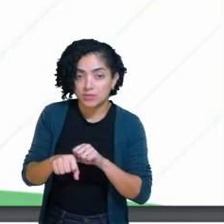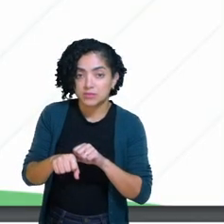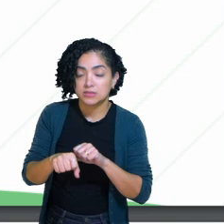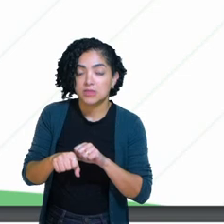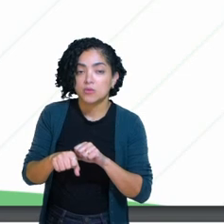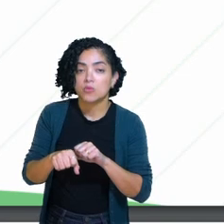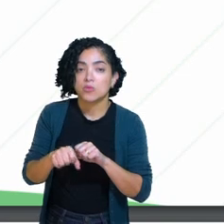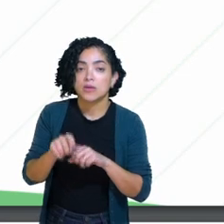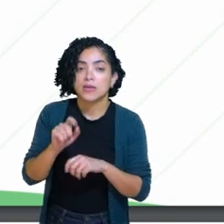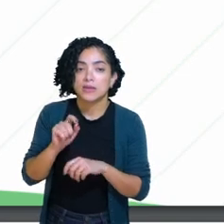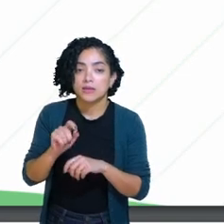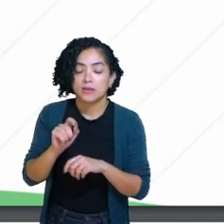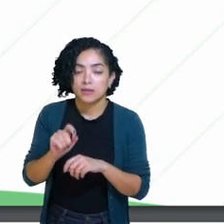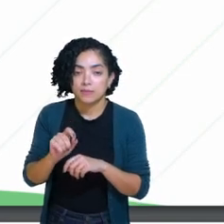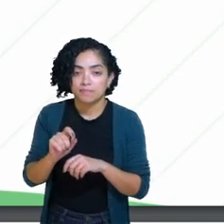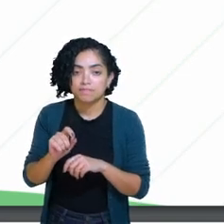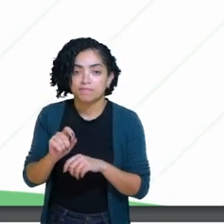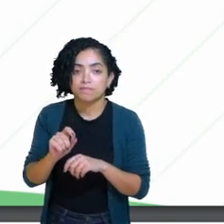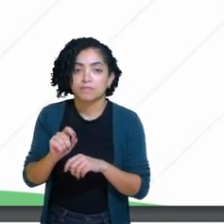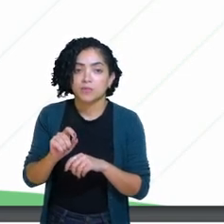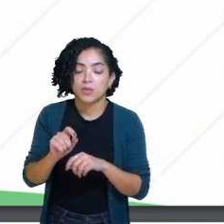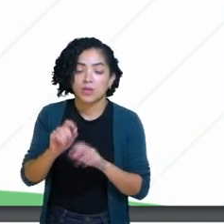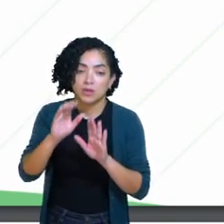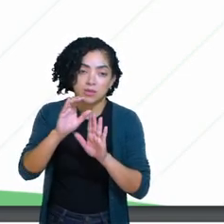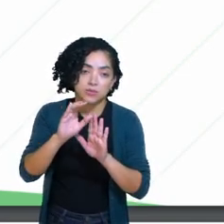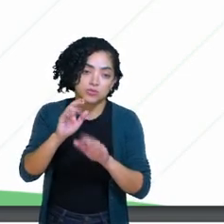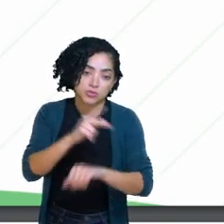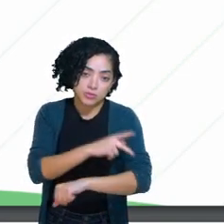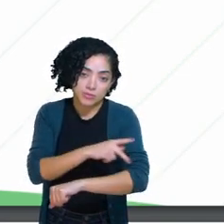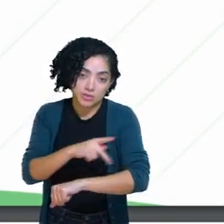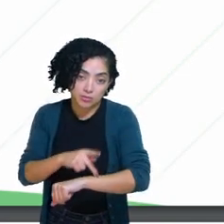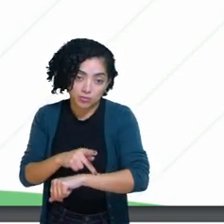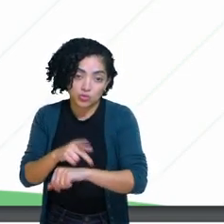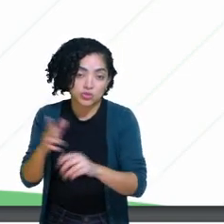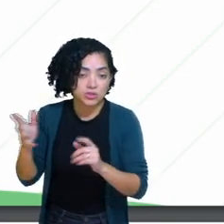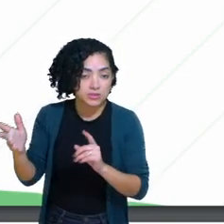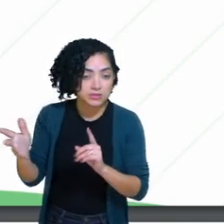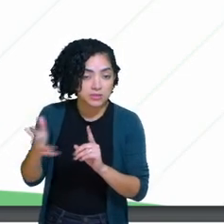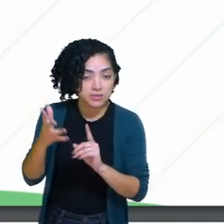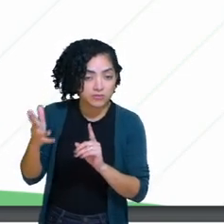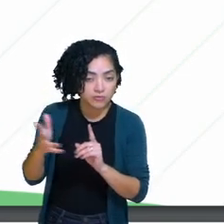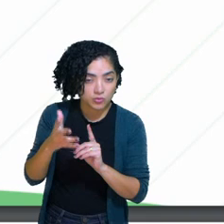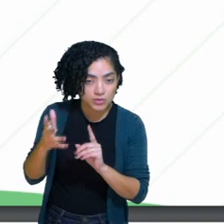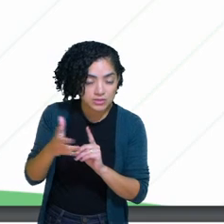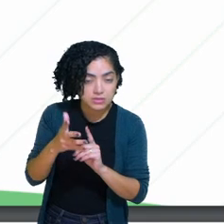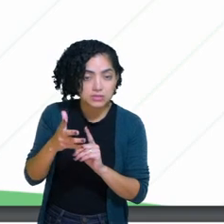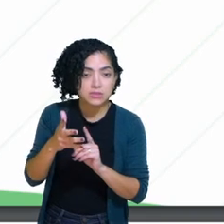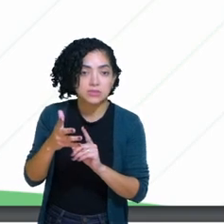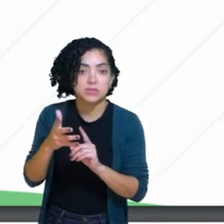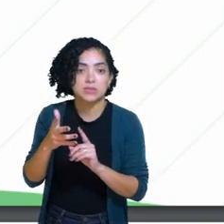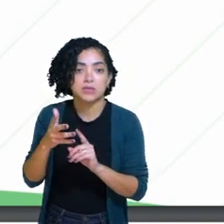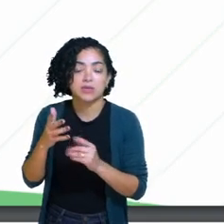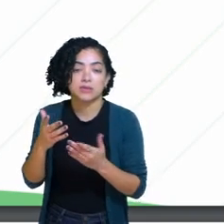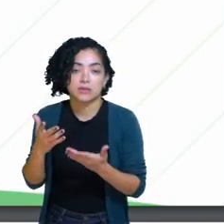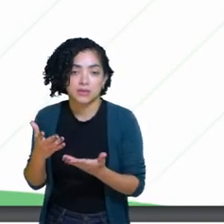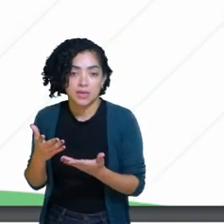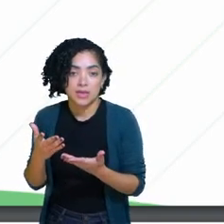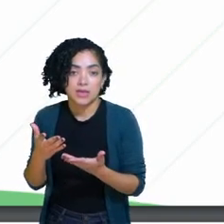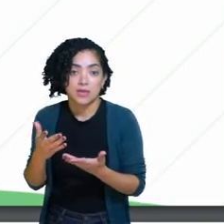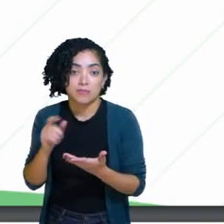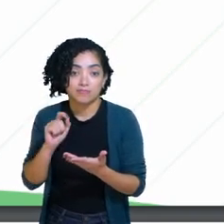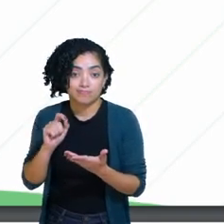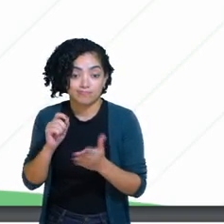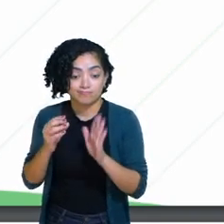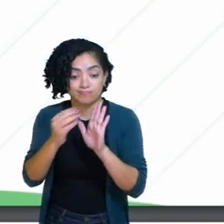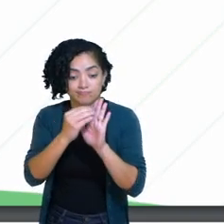continuada as questões pedagógicas né que influenciam diretamente no processo de Ino aprendizagem e que precisam estar contempladas na